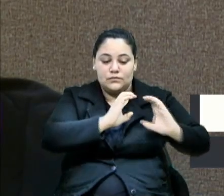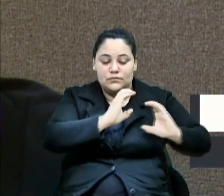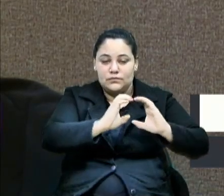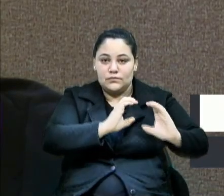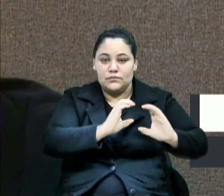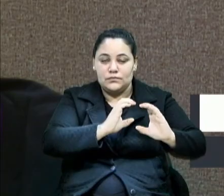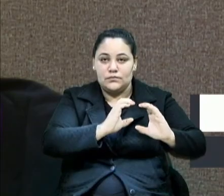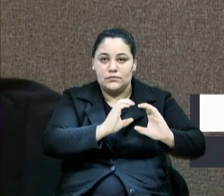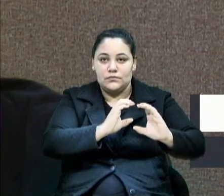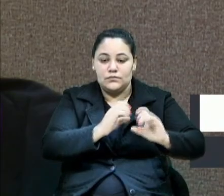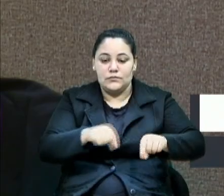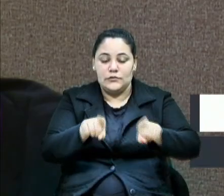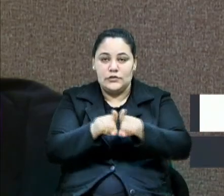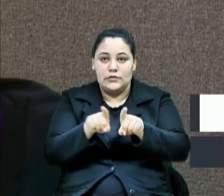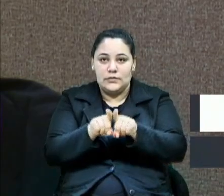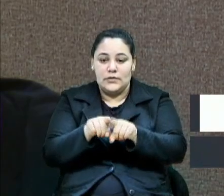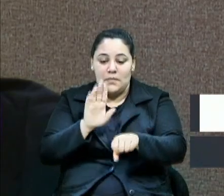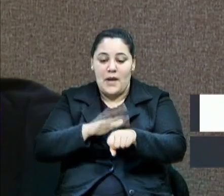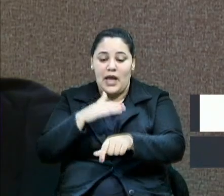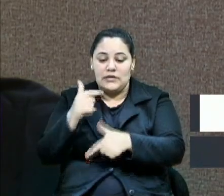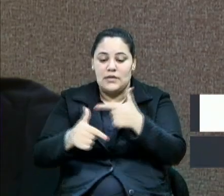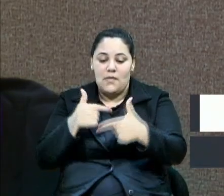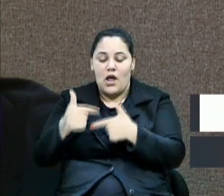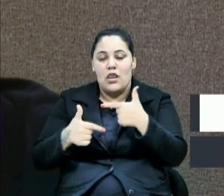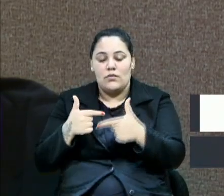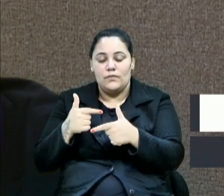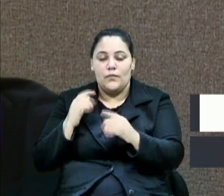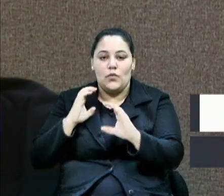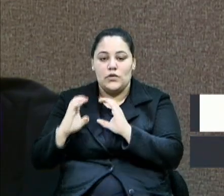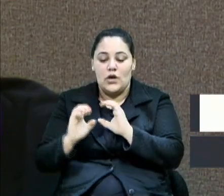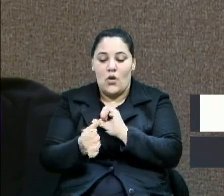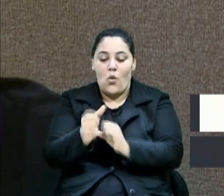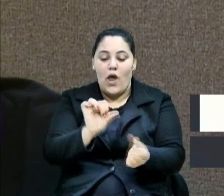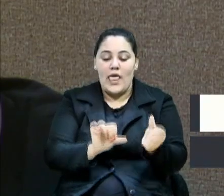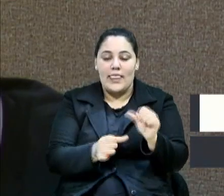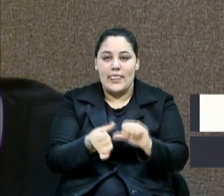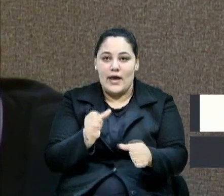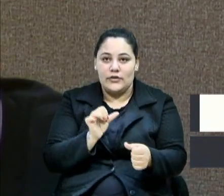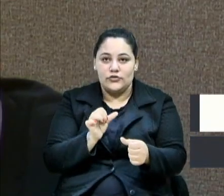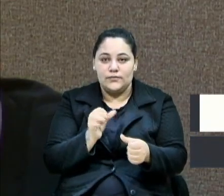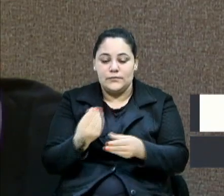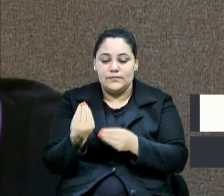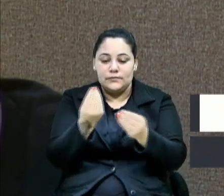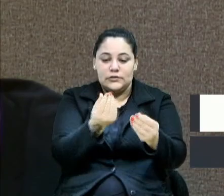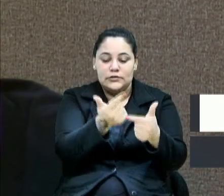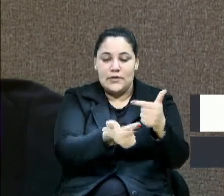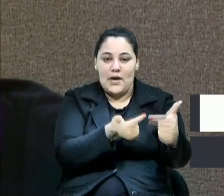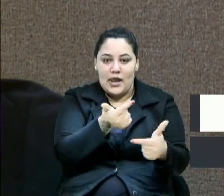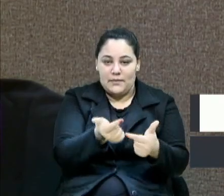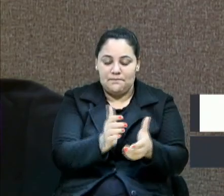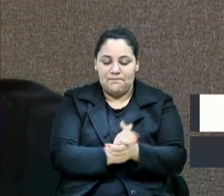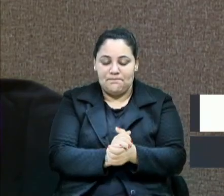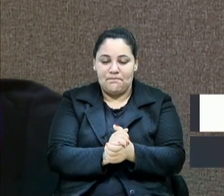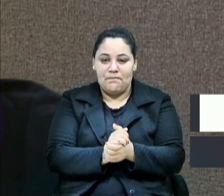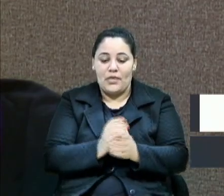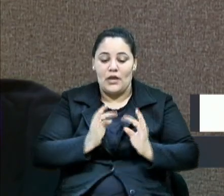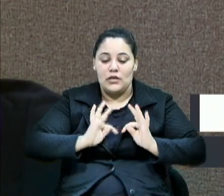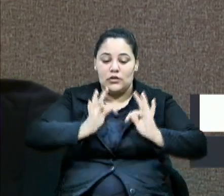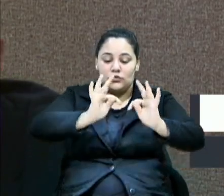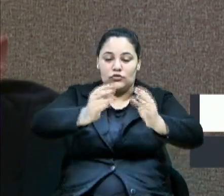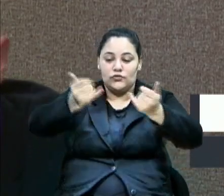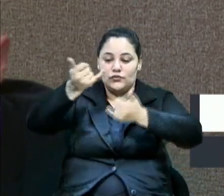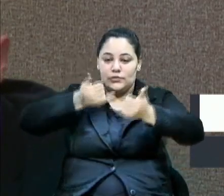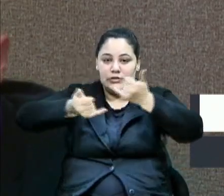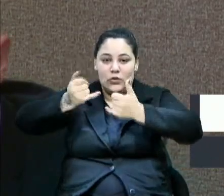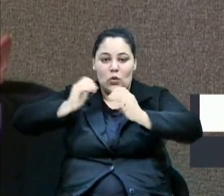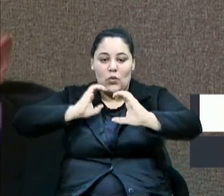dos serviços de telecomunicações e qualidade na prestação de serviços. As tecnologias da informação e